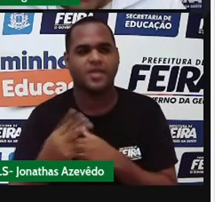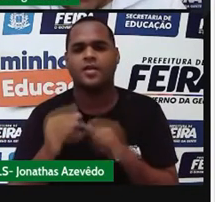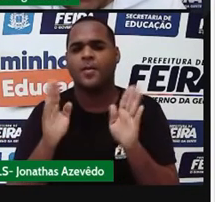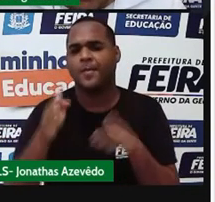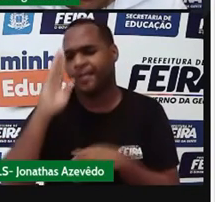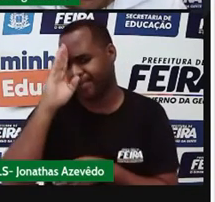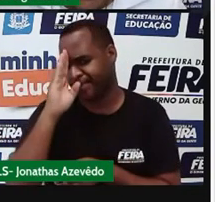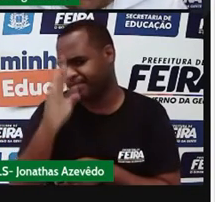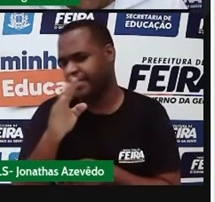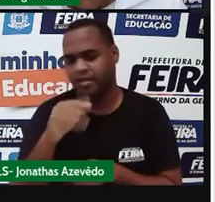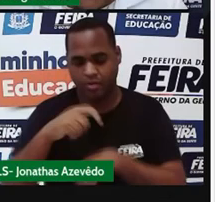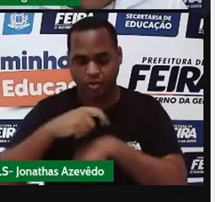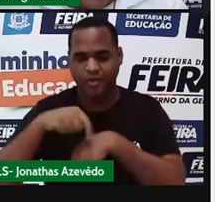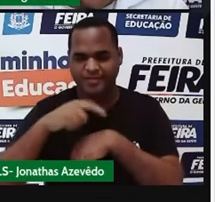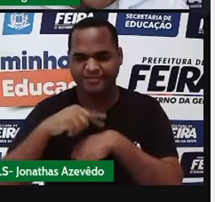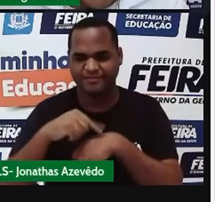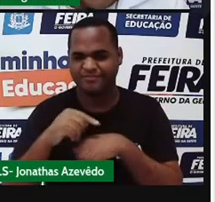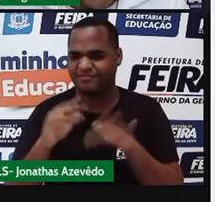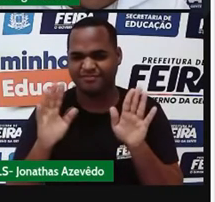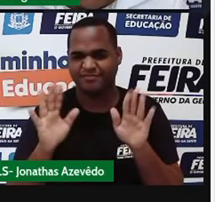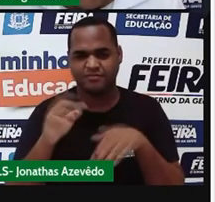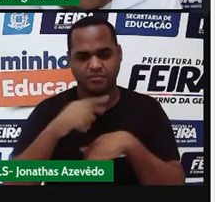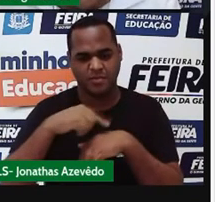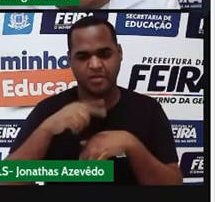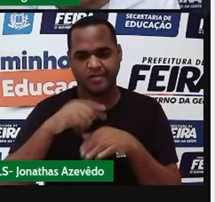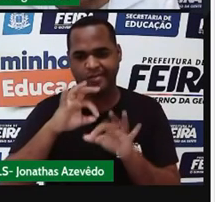só para gente não perder tempo né